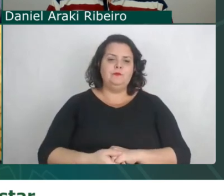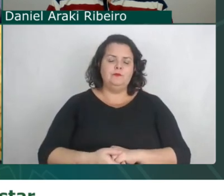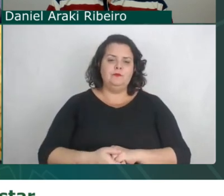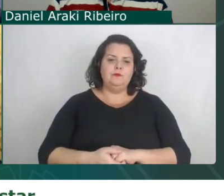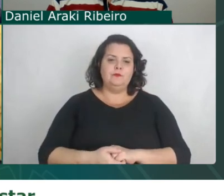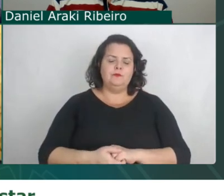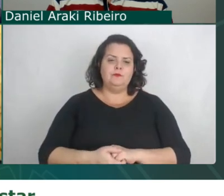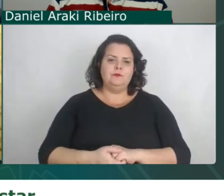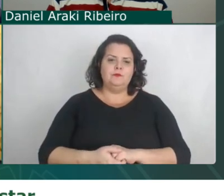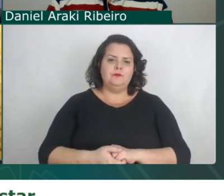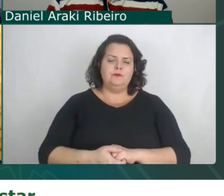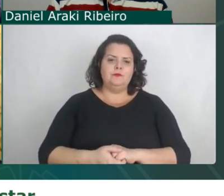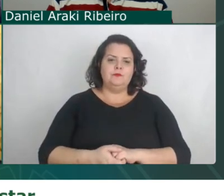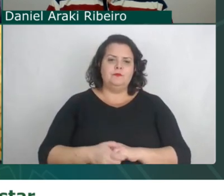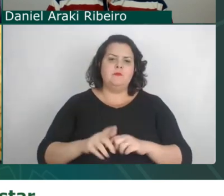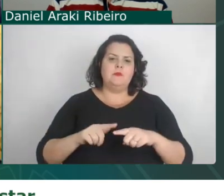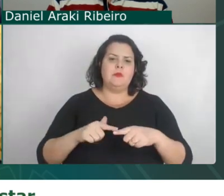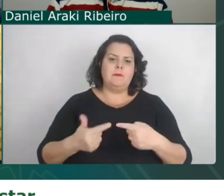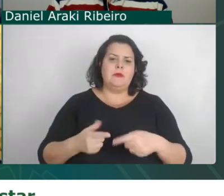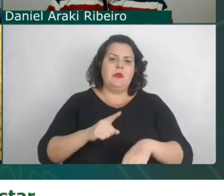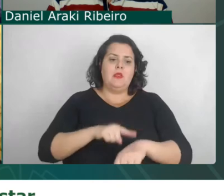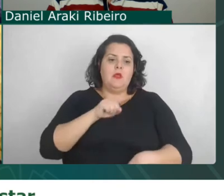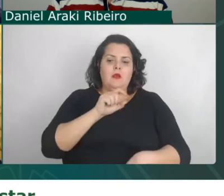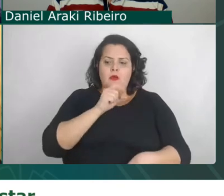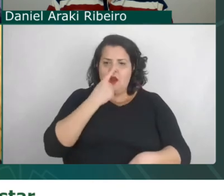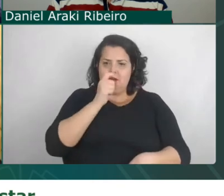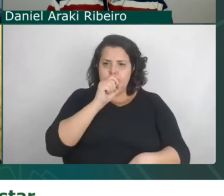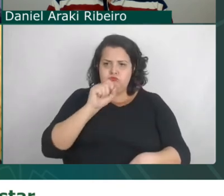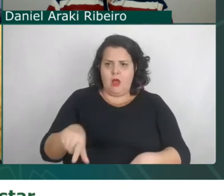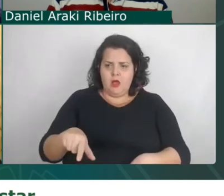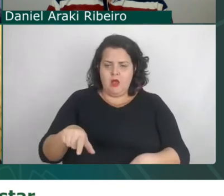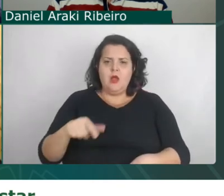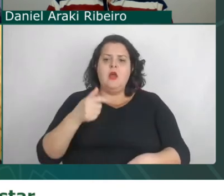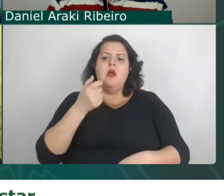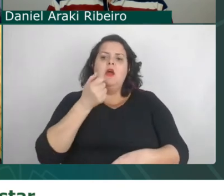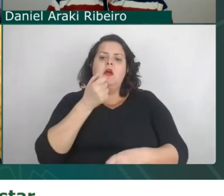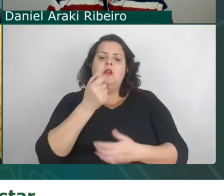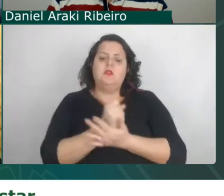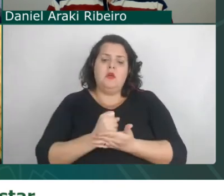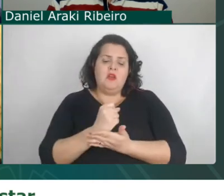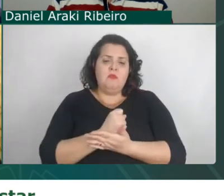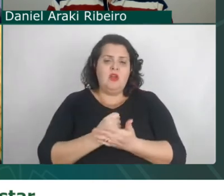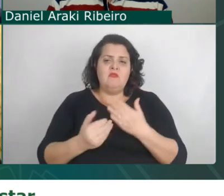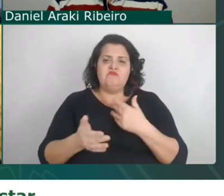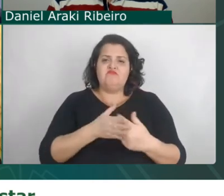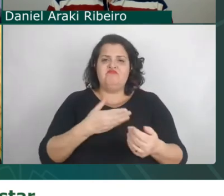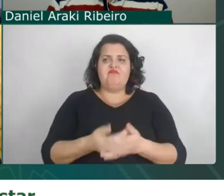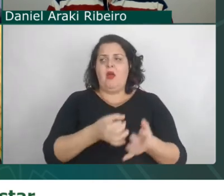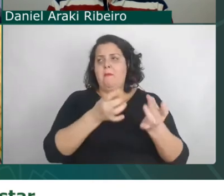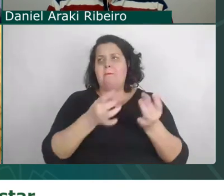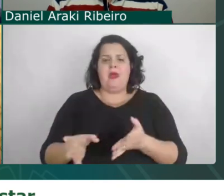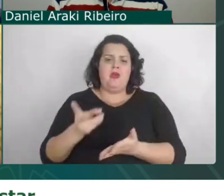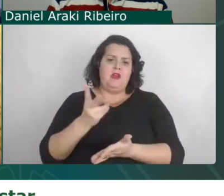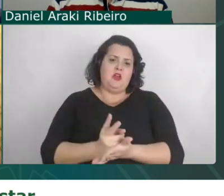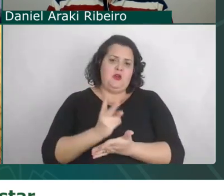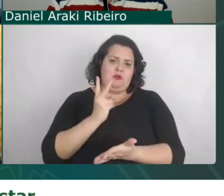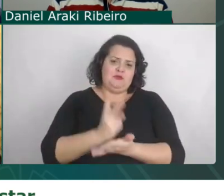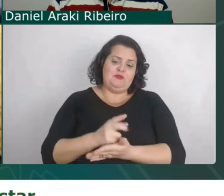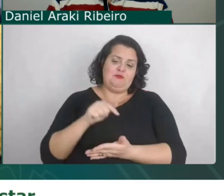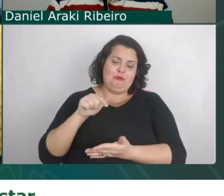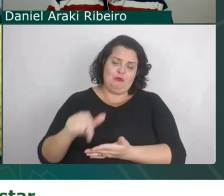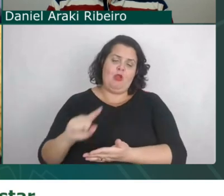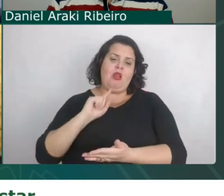Entretanto, na hora do descarte, não, né? O descarte ele é feito, o princípio ativo continua lá e